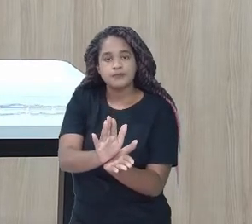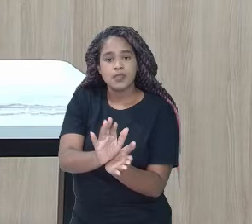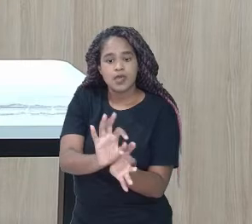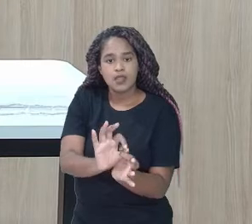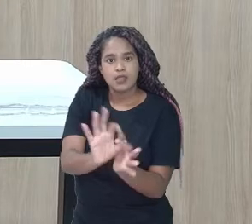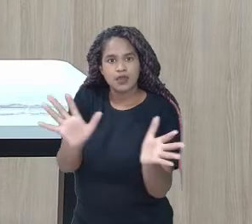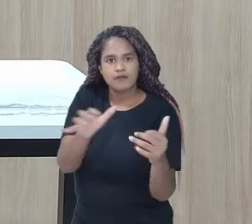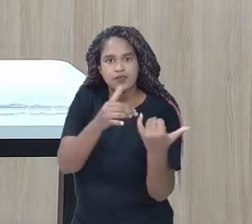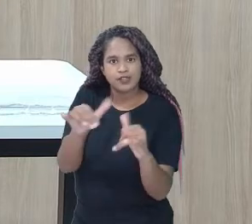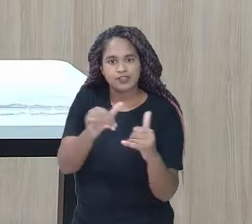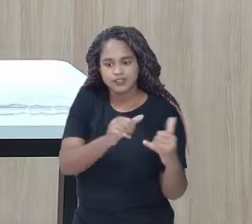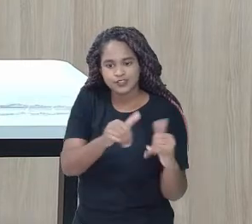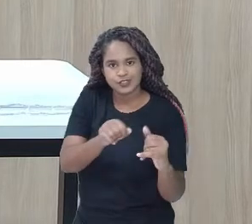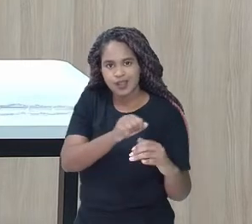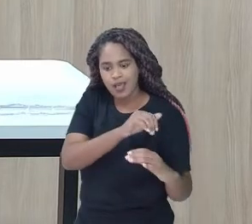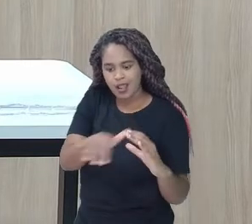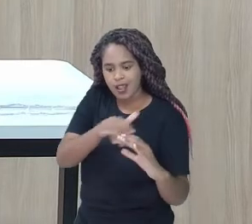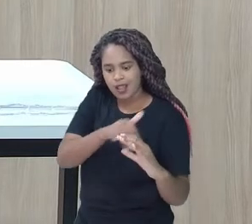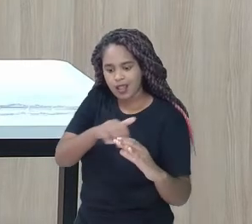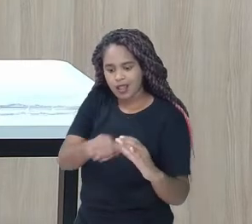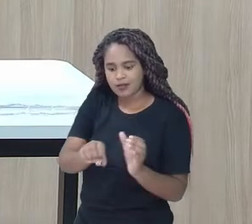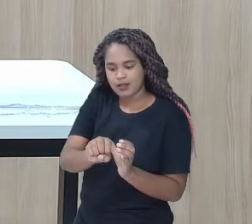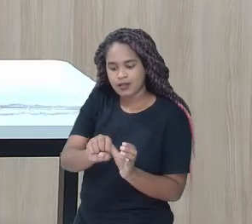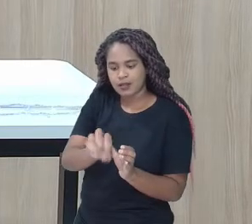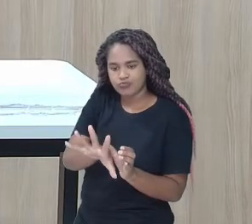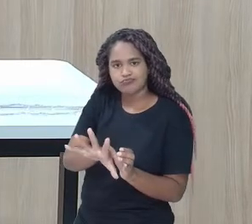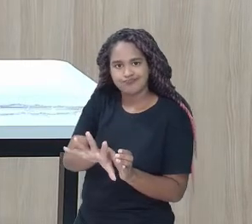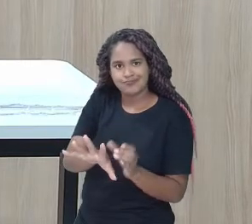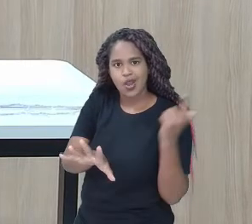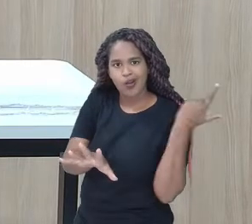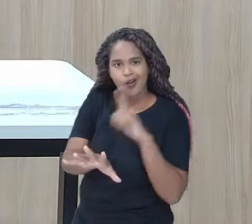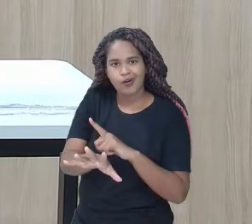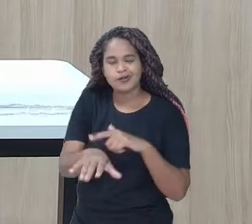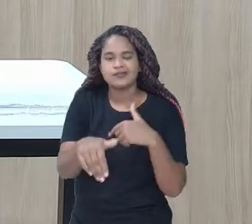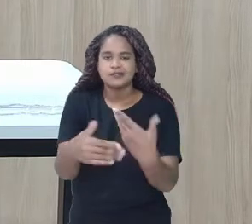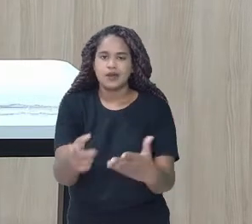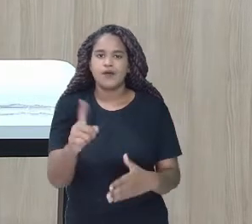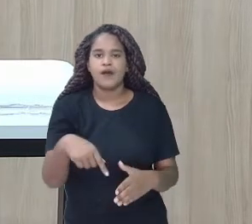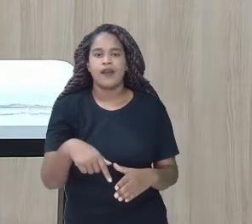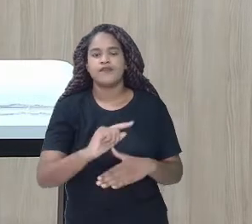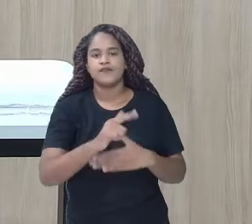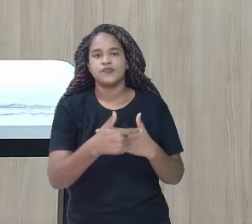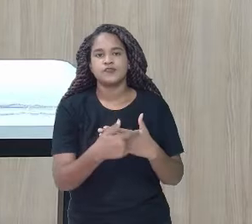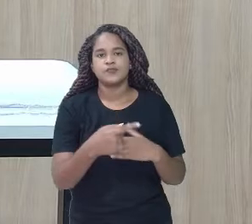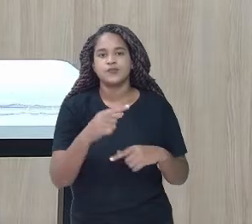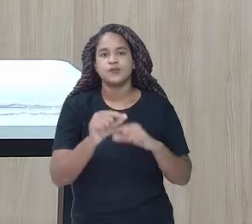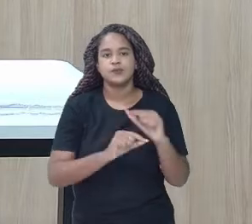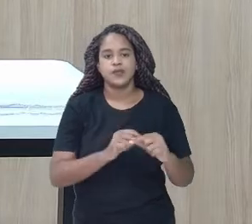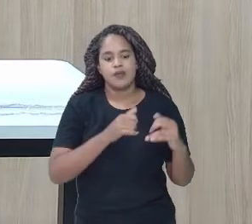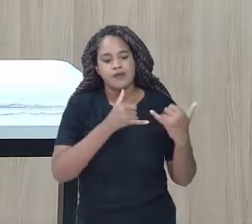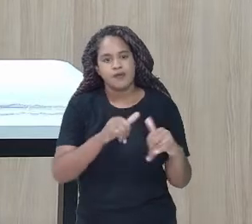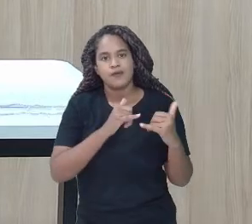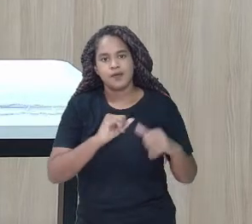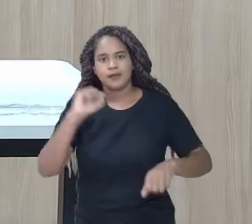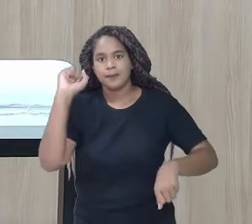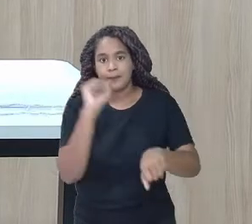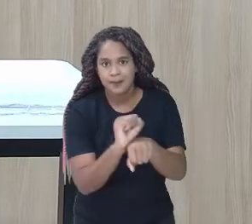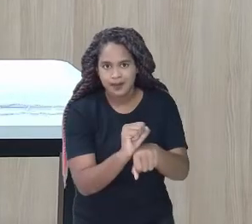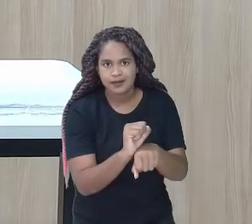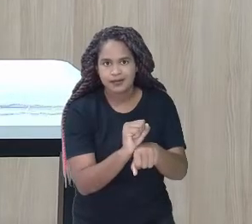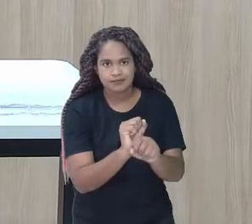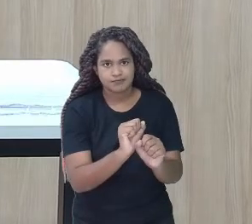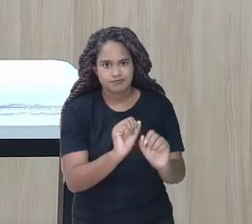corrente elétrica. Então, essa é realmente a função do interruptor, não é? é interromper a passagem da